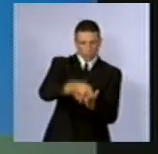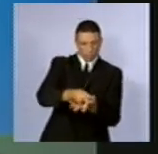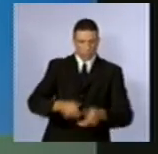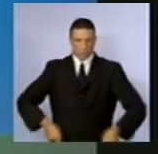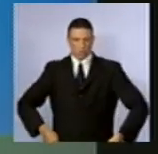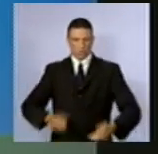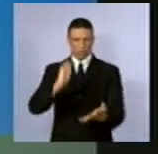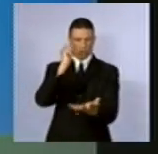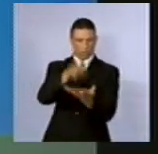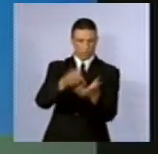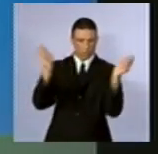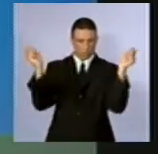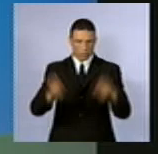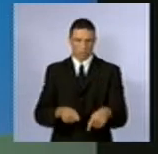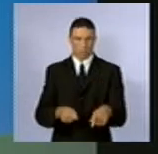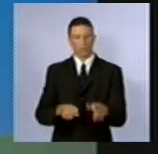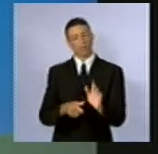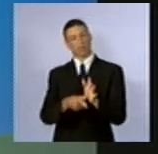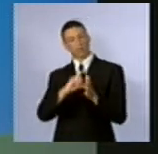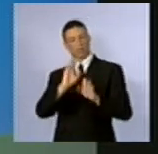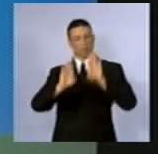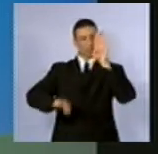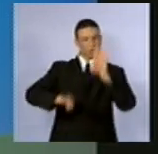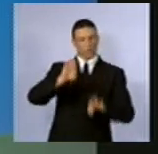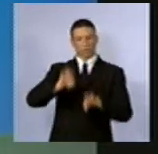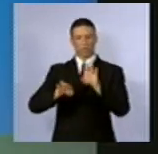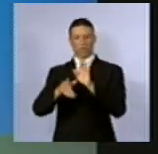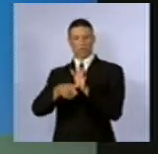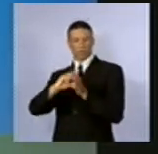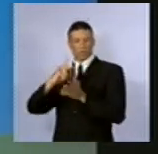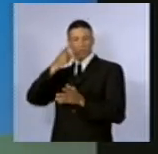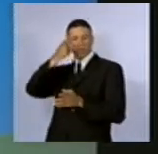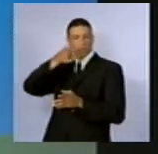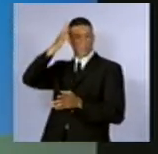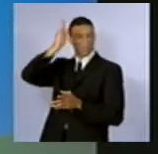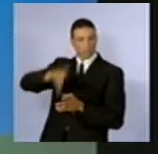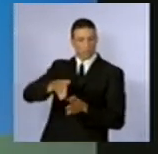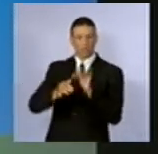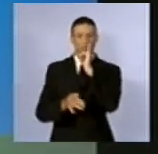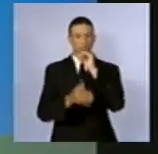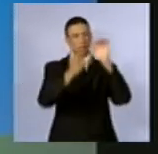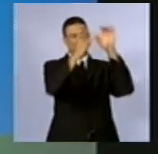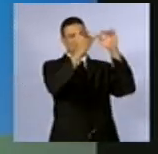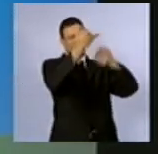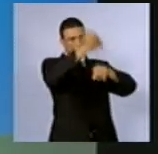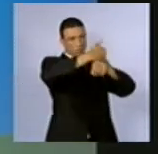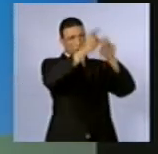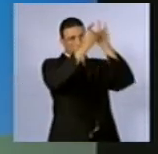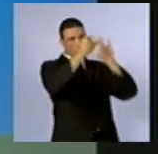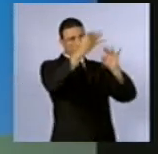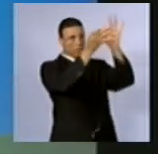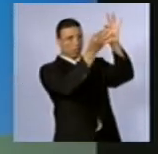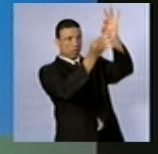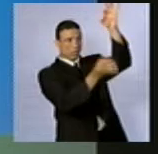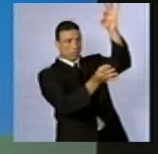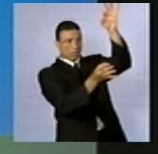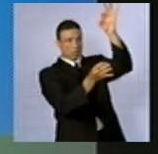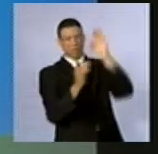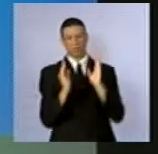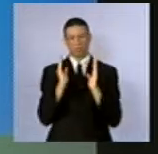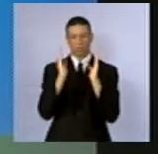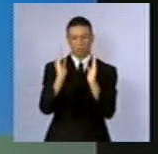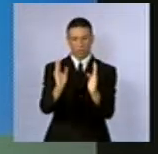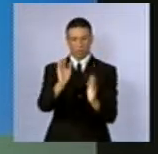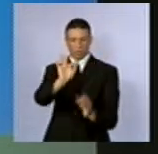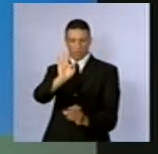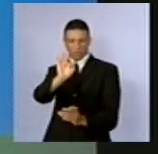duas alternativas foi o que já foi falado várias vezes aqui, ao aumento da altura das linhas de transmissão e o aumento da faixa de passagem. Ambas as situações eu estou